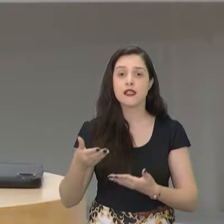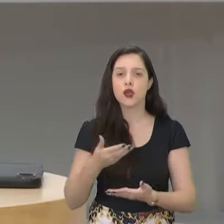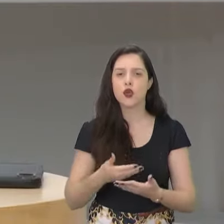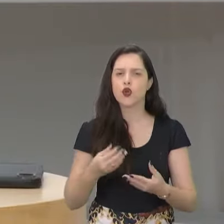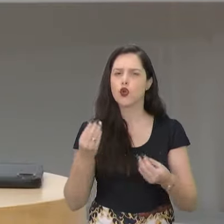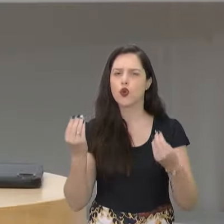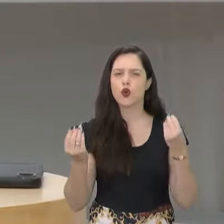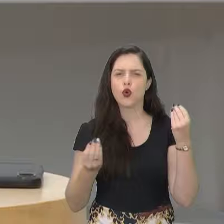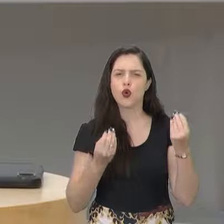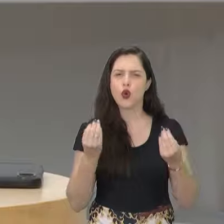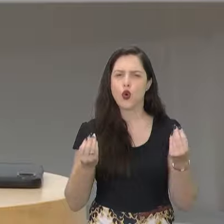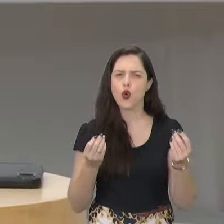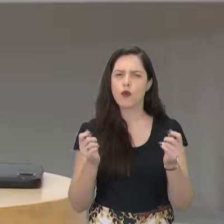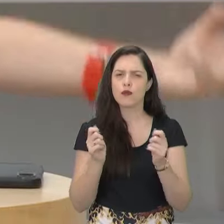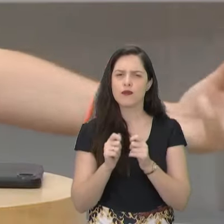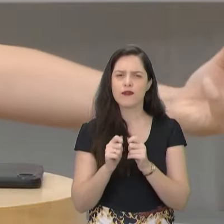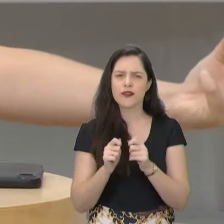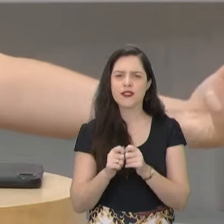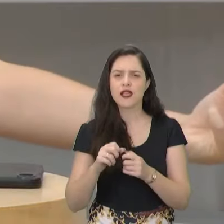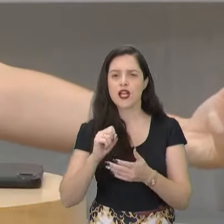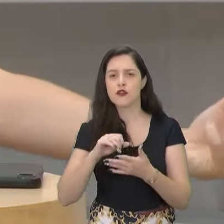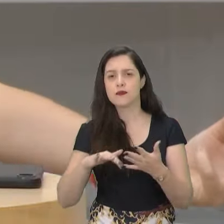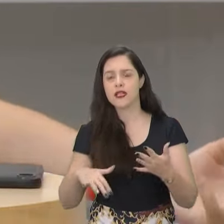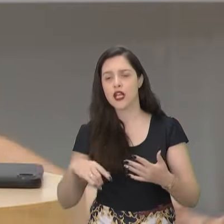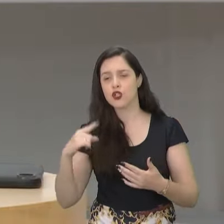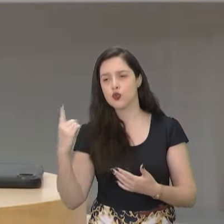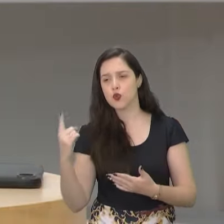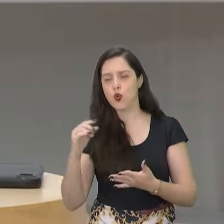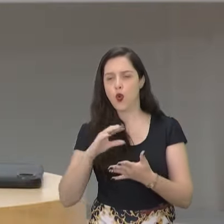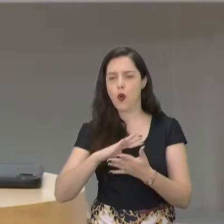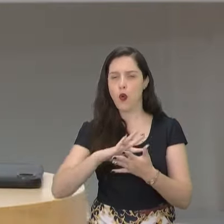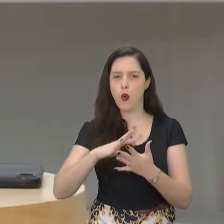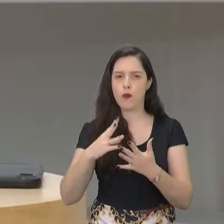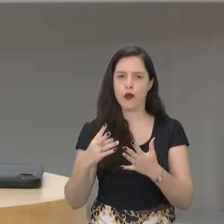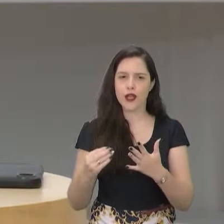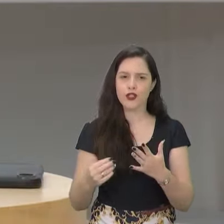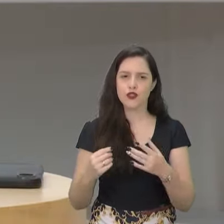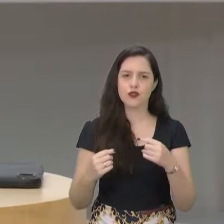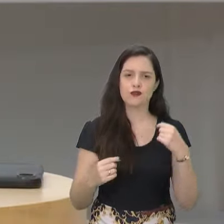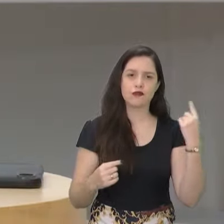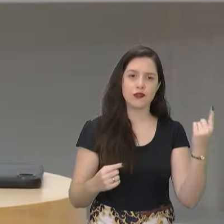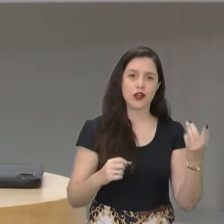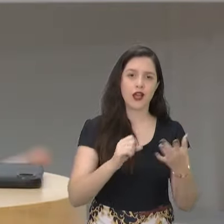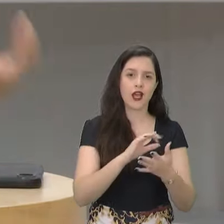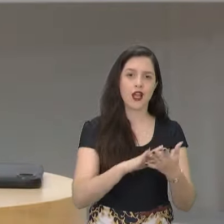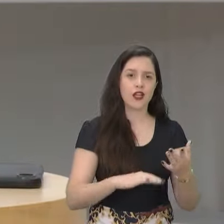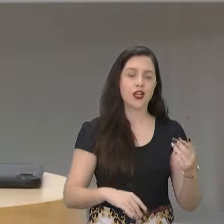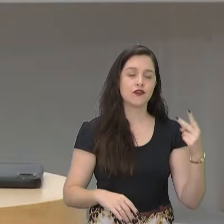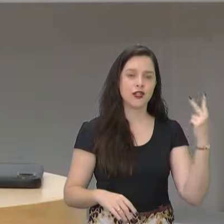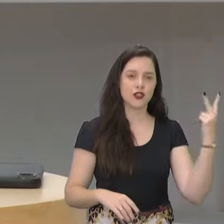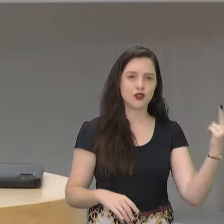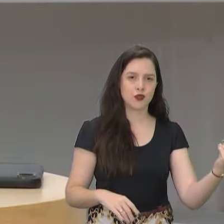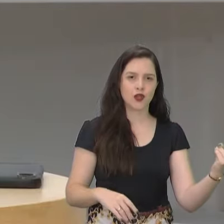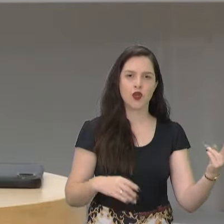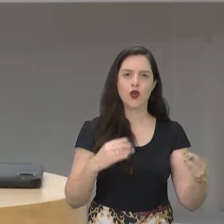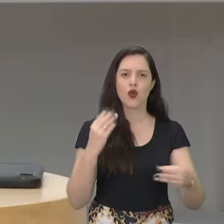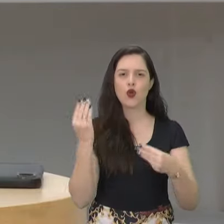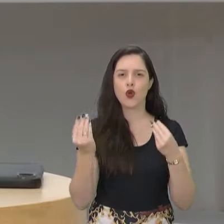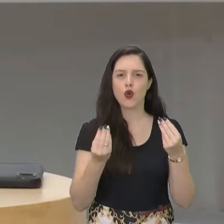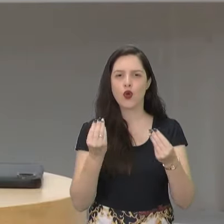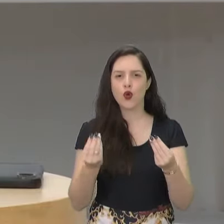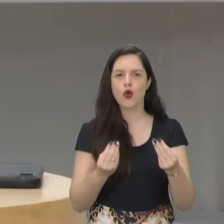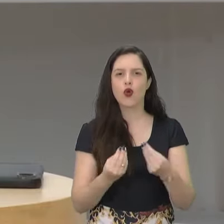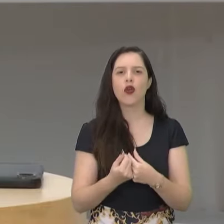Como que a gente vai fazer essa integração da atividade 1 do componente 1 com a atividade 1 do componente 2, como que vai ser dialogado. A